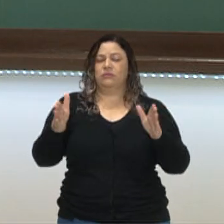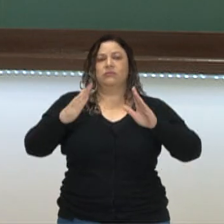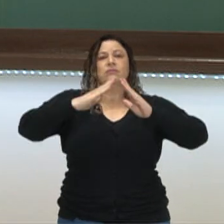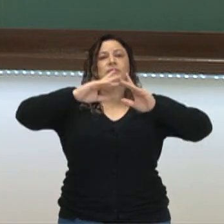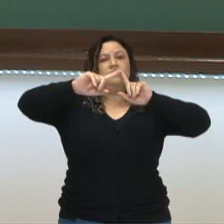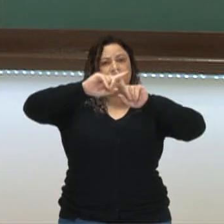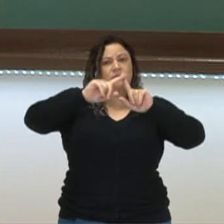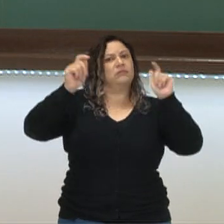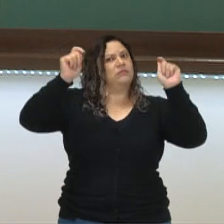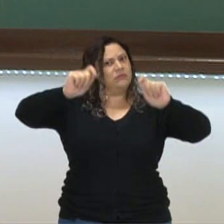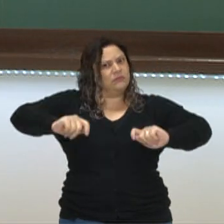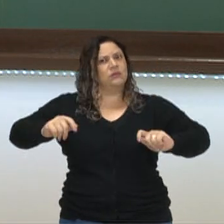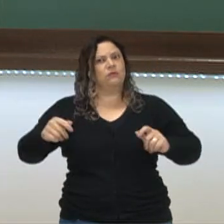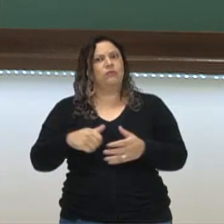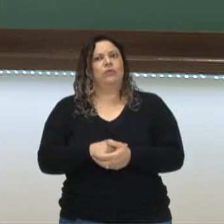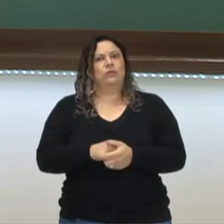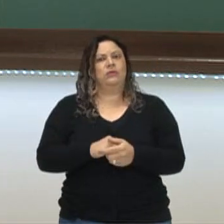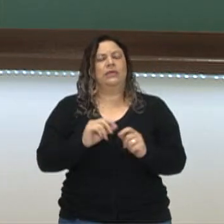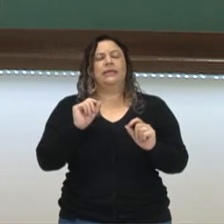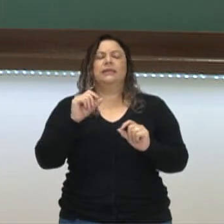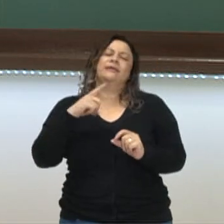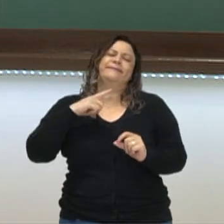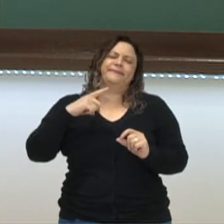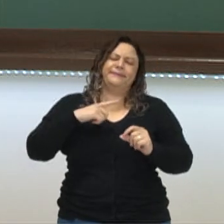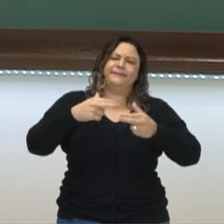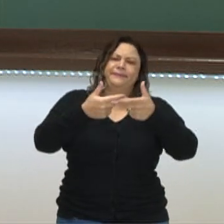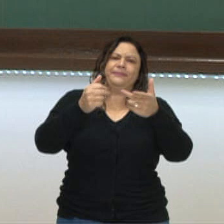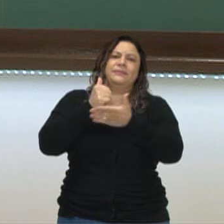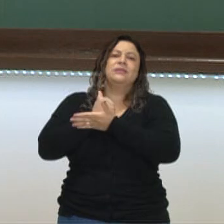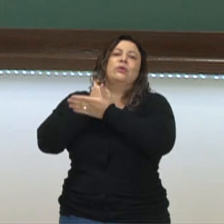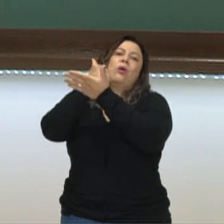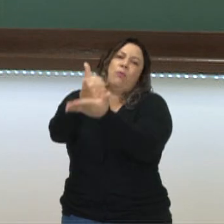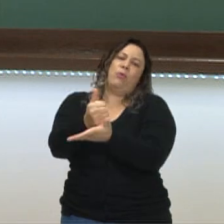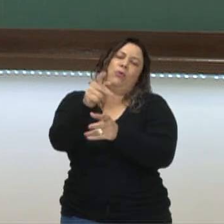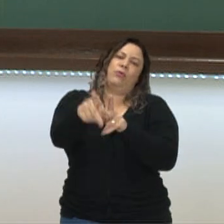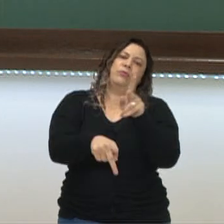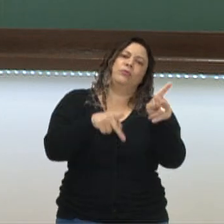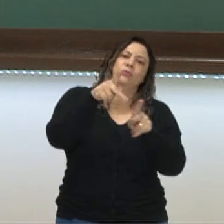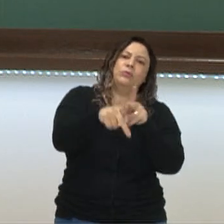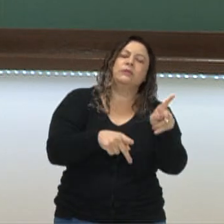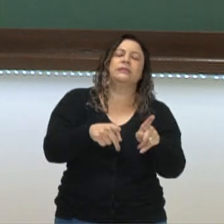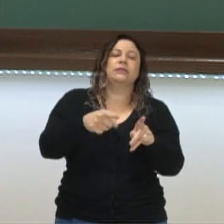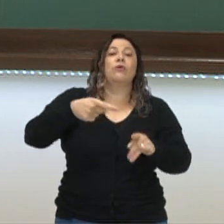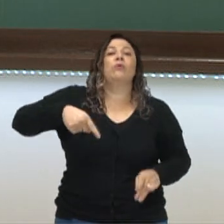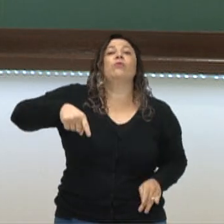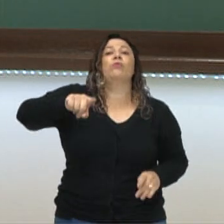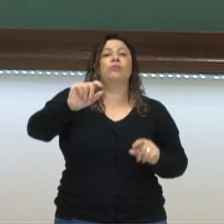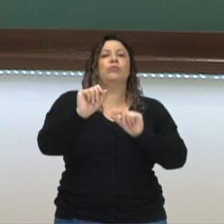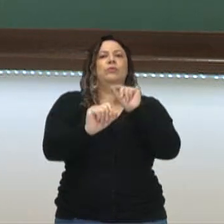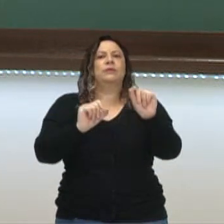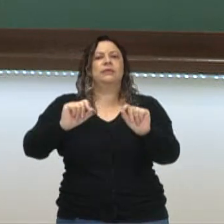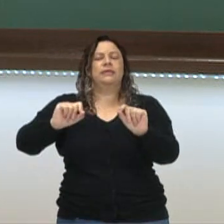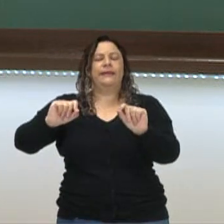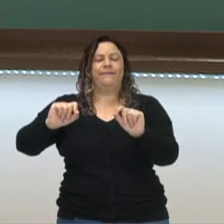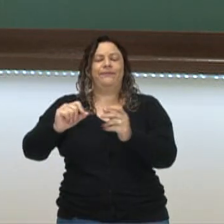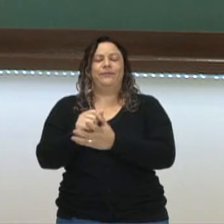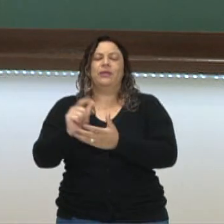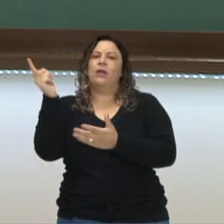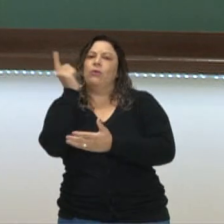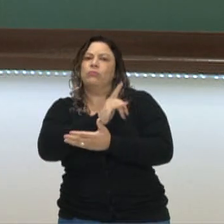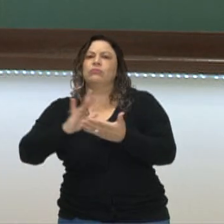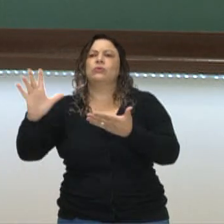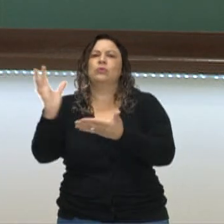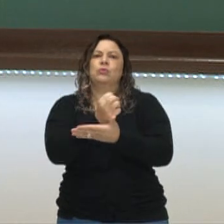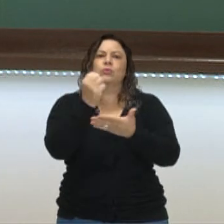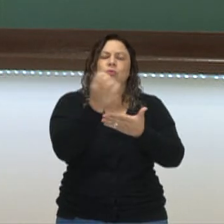a instituição que ofereceu, de certa forma, um apoio à população e foi ganhando espaço entre as pessoas naquele